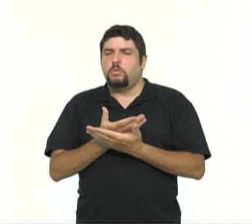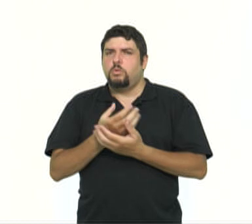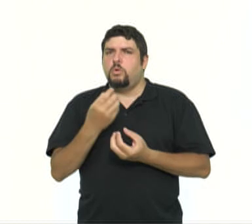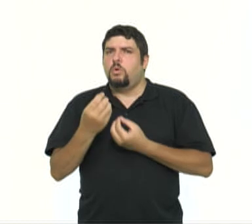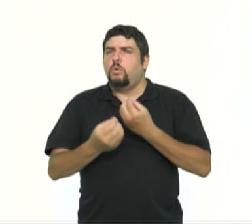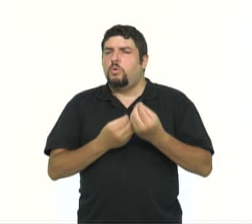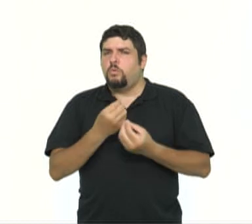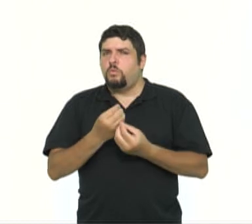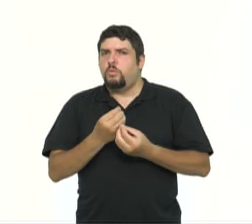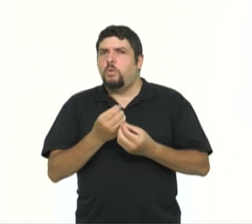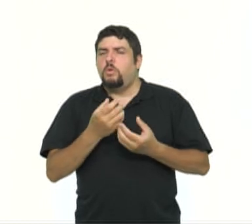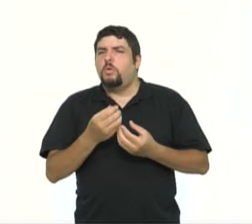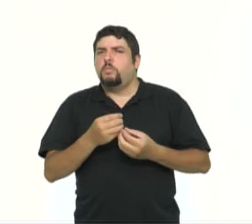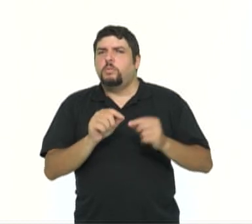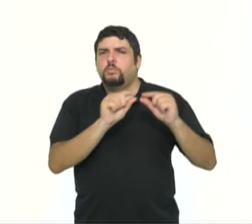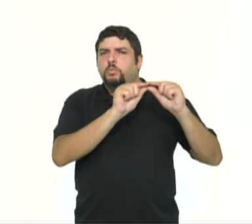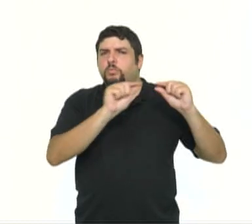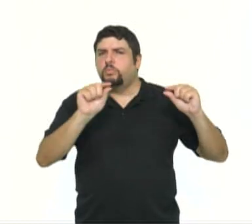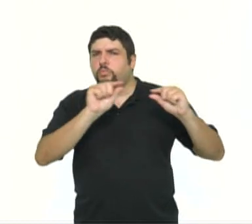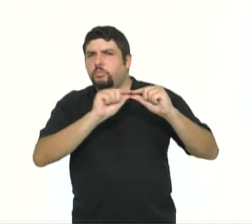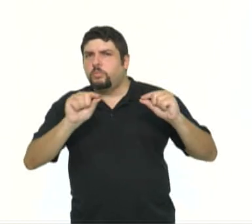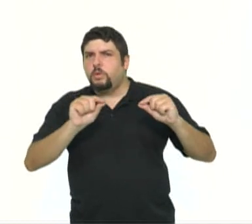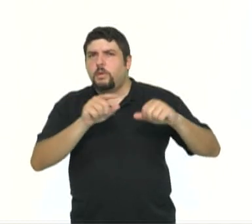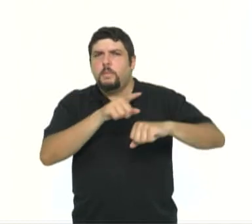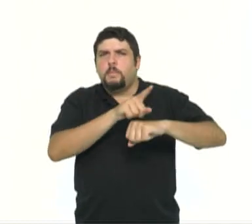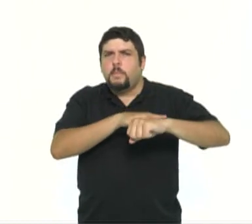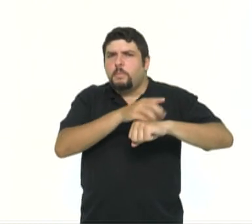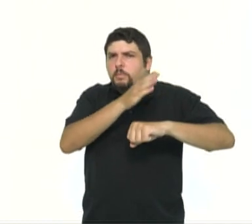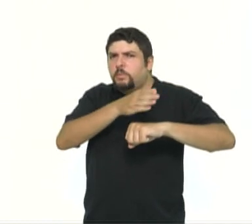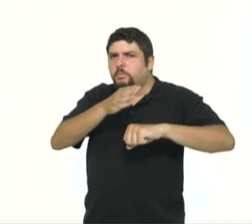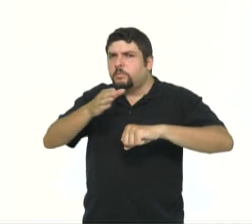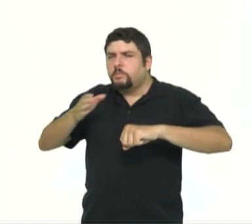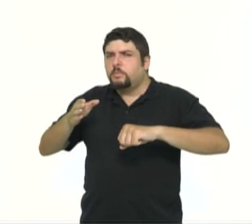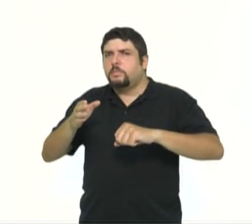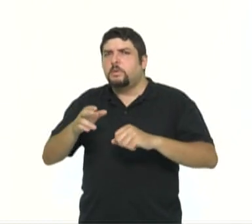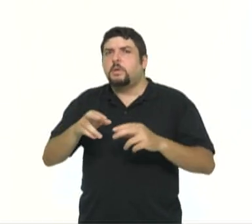estrofação, versificação, métrica e rima, não foi isso?